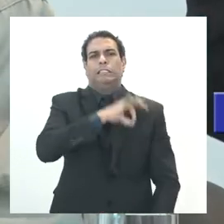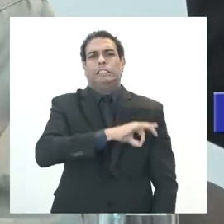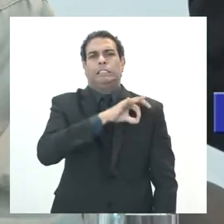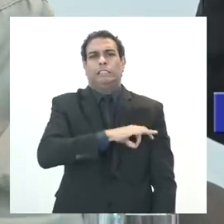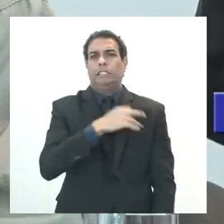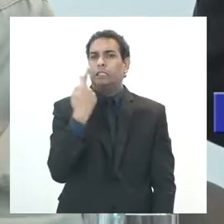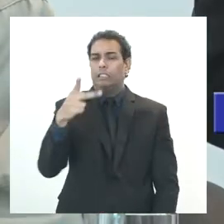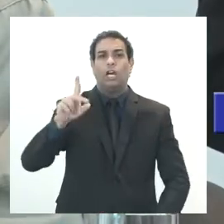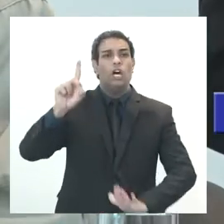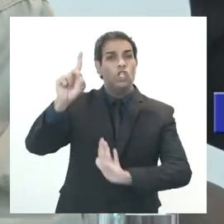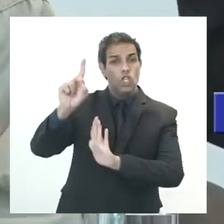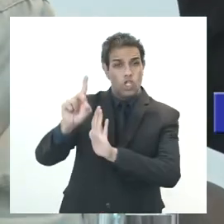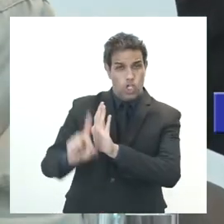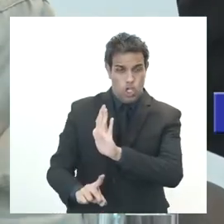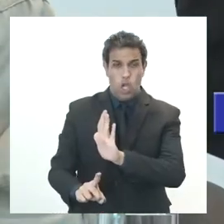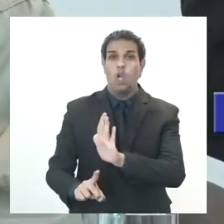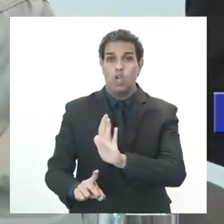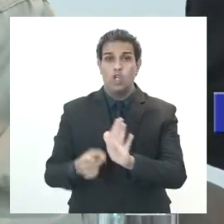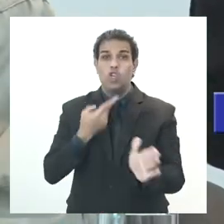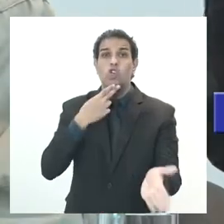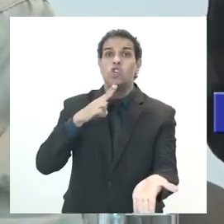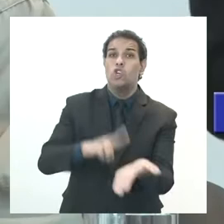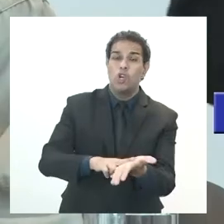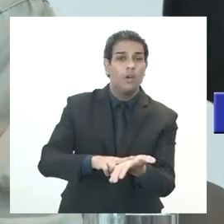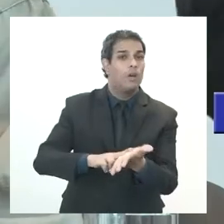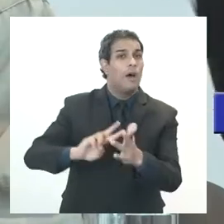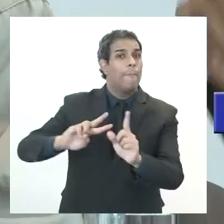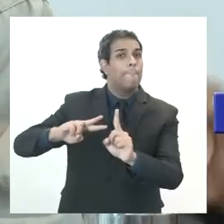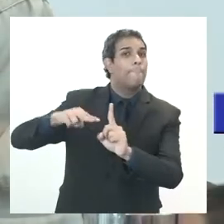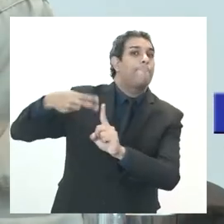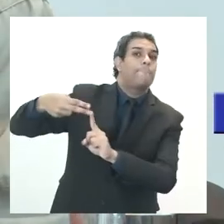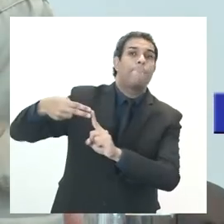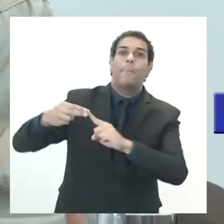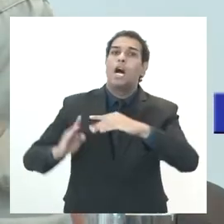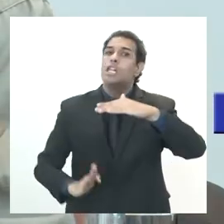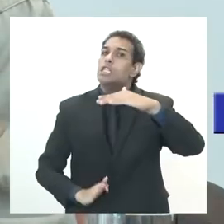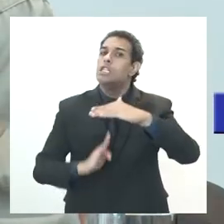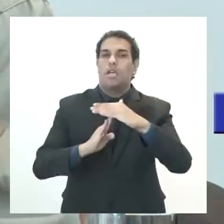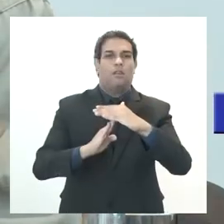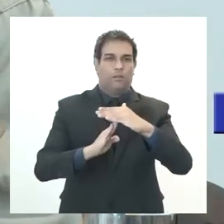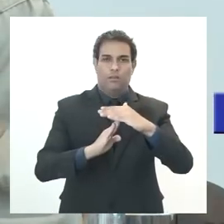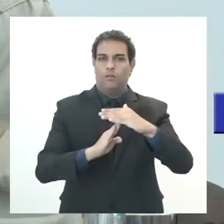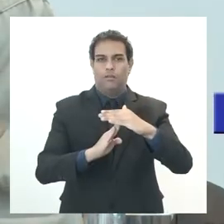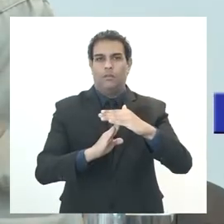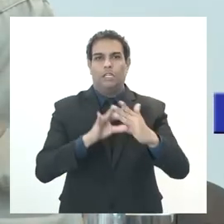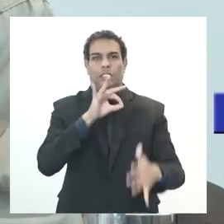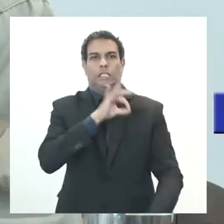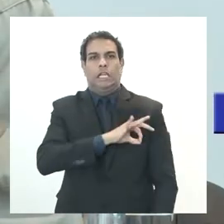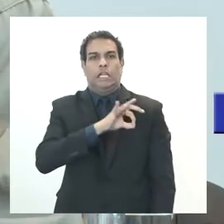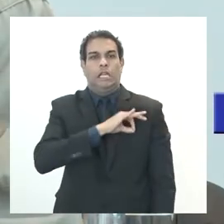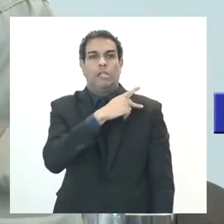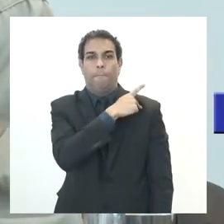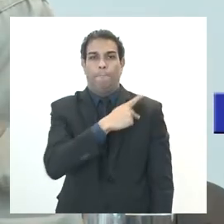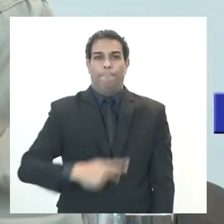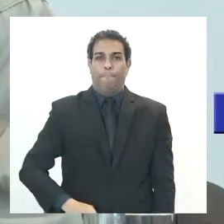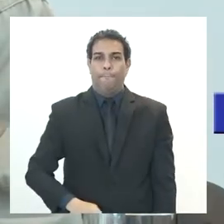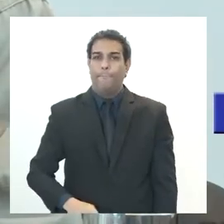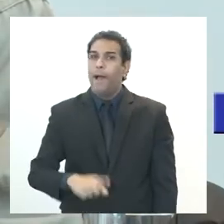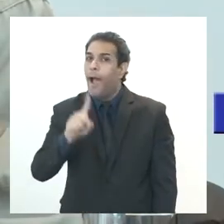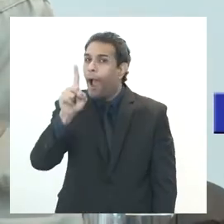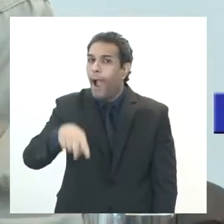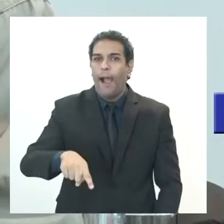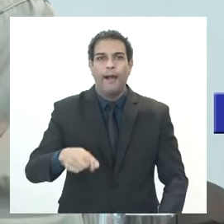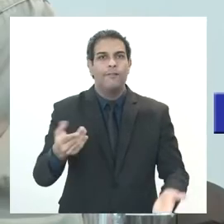dele com salário do correio de Presidente correr ultrapassa o teto do salário do presidente e também onde que